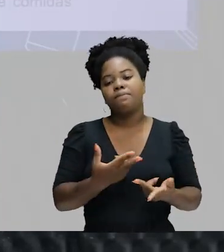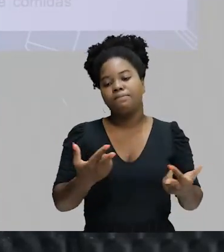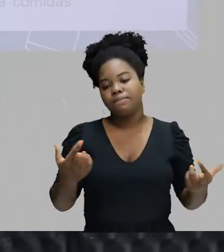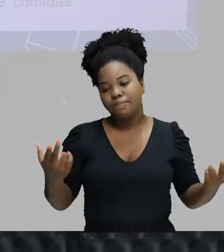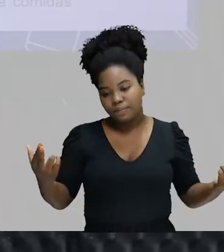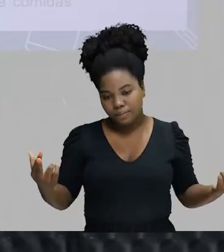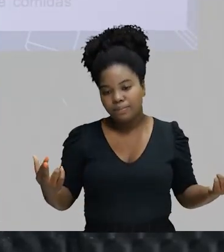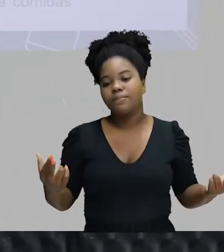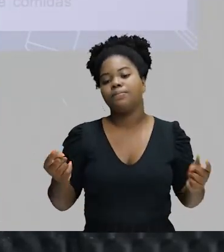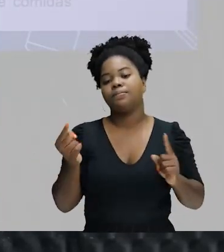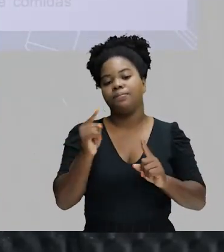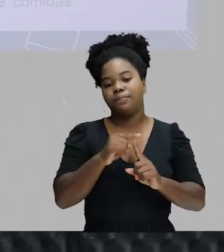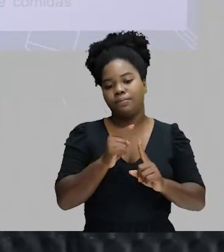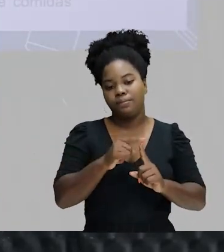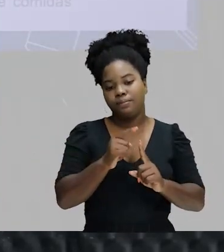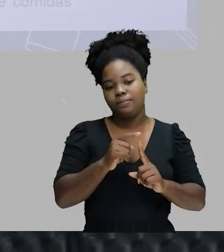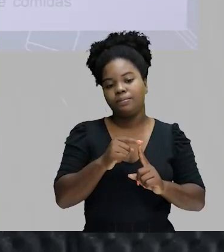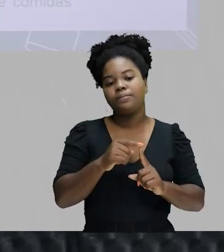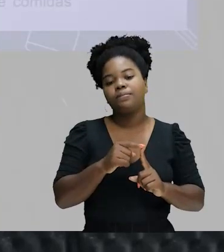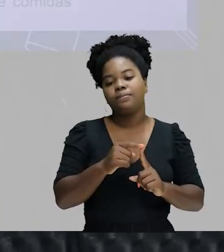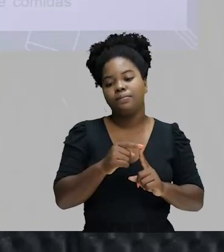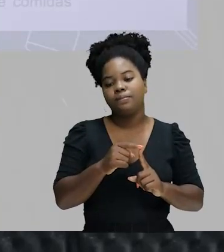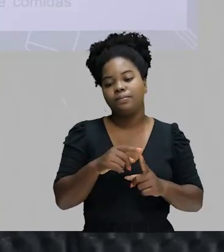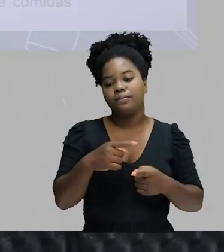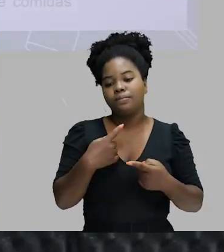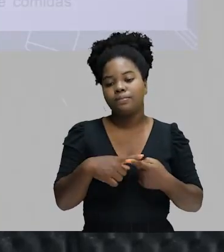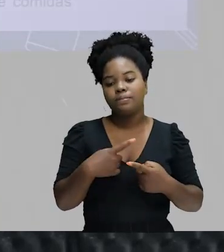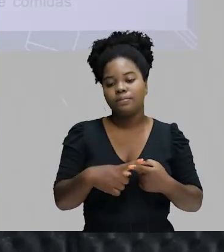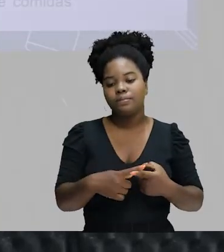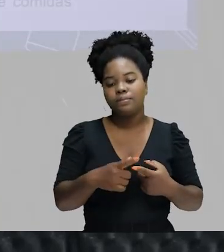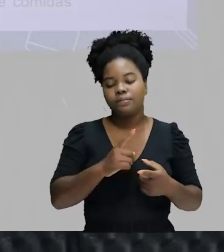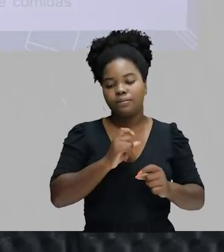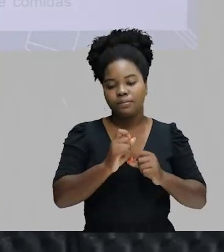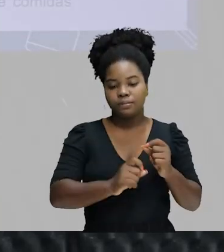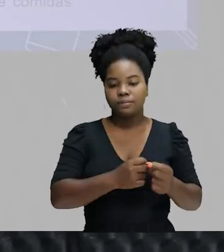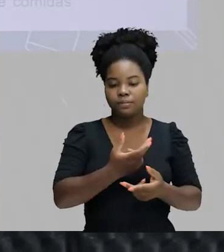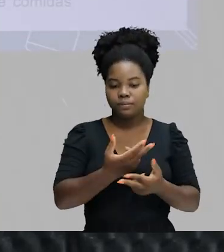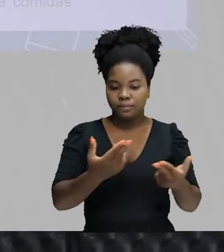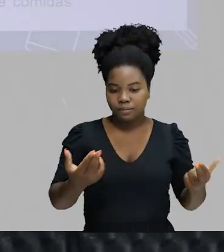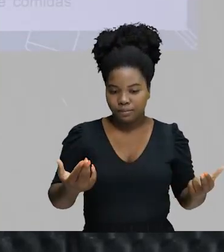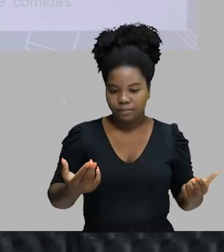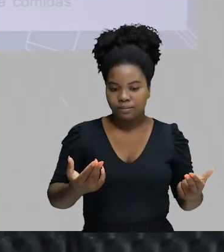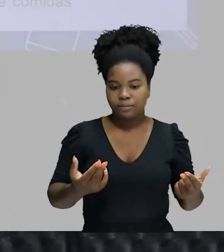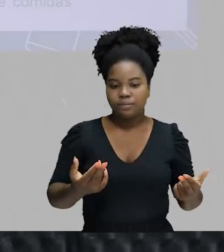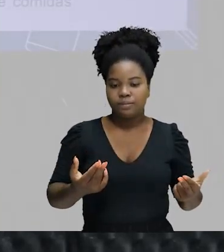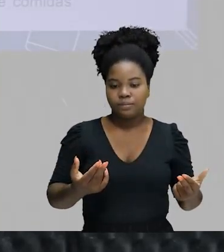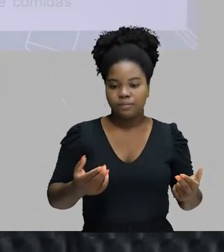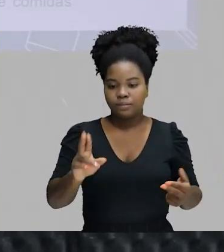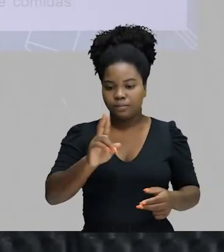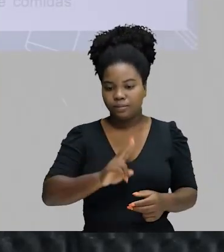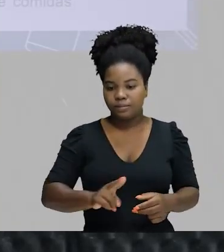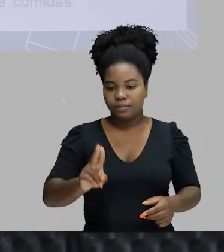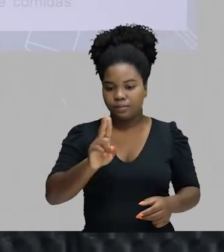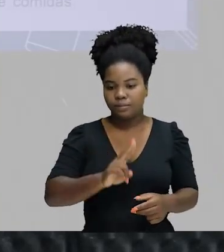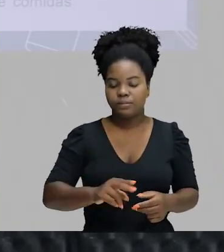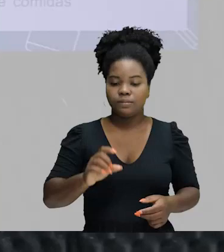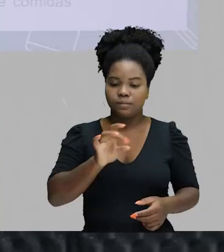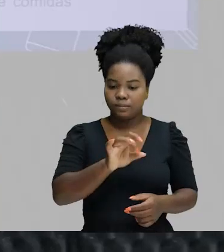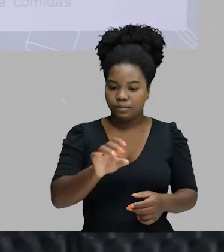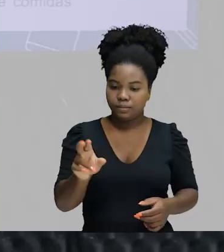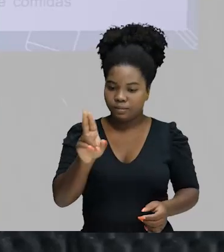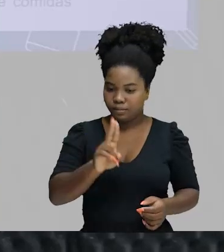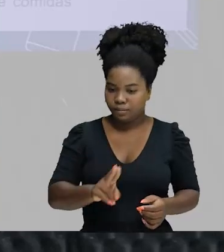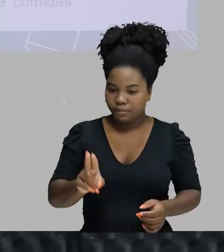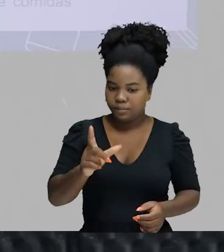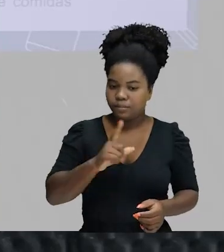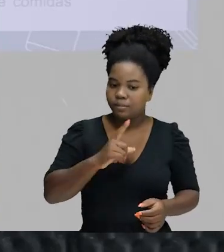variedade de polímeros, certo? Por quê? Porque nós temos uma variedade de aplicações. Então, para cada aplicação, nós